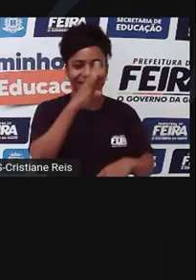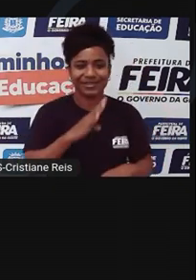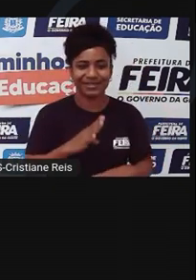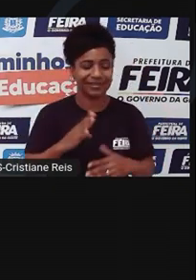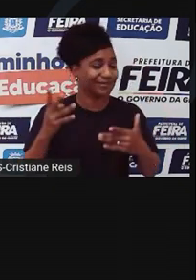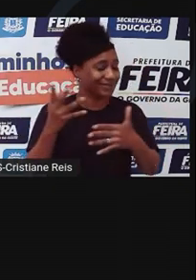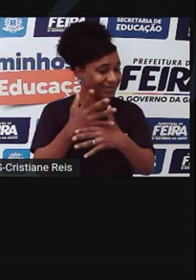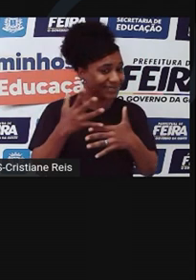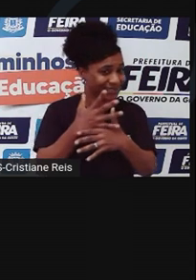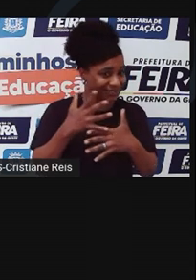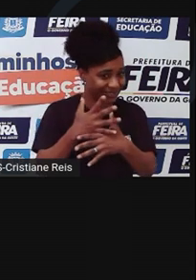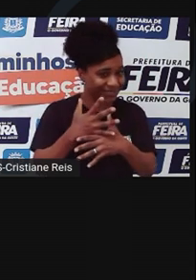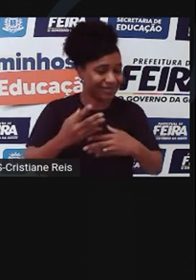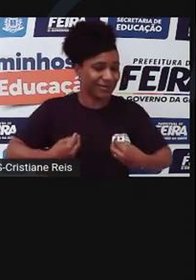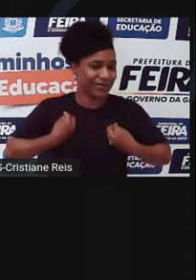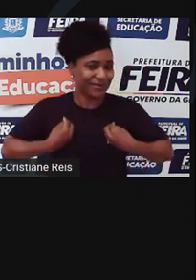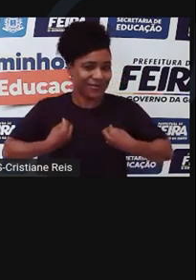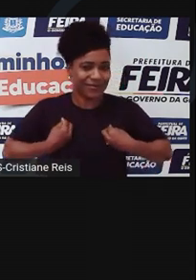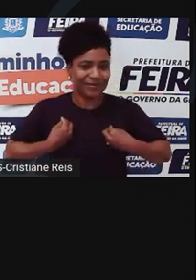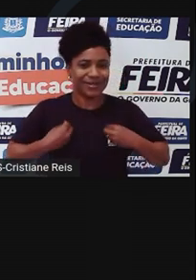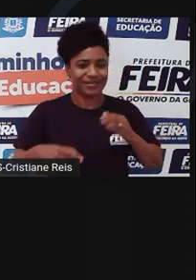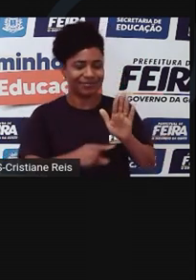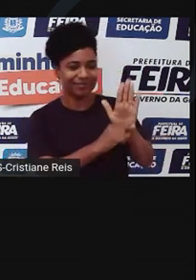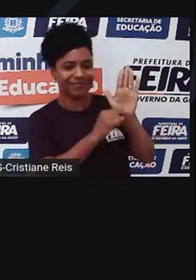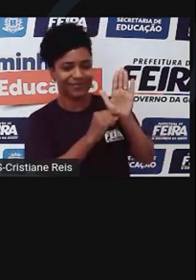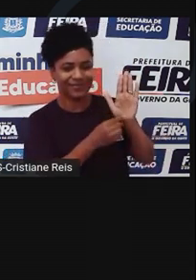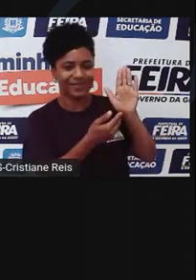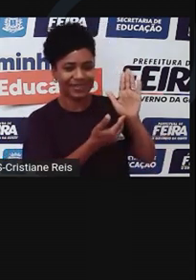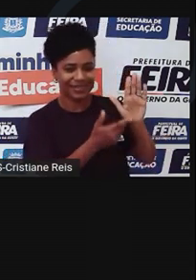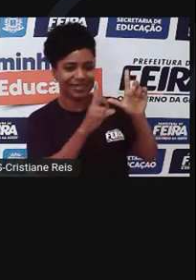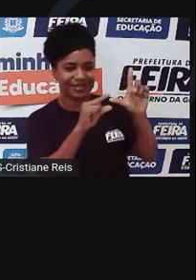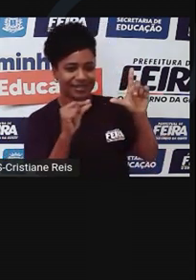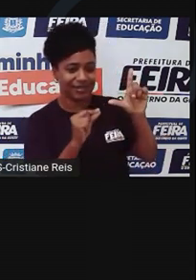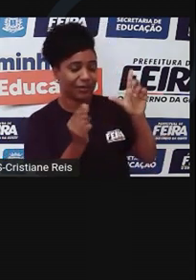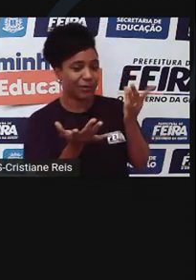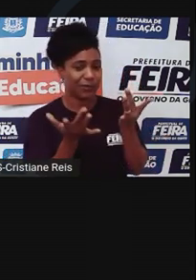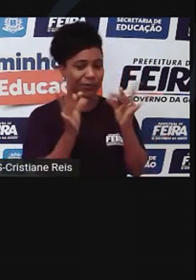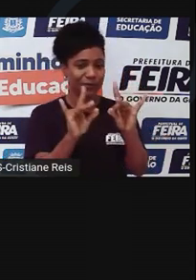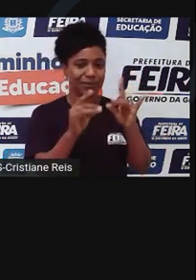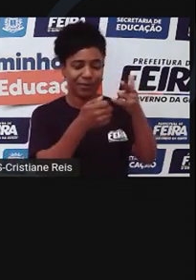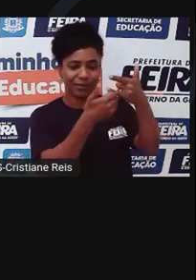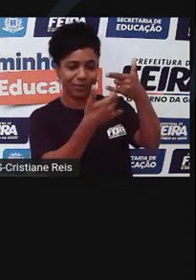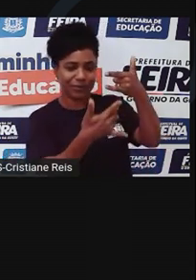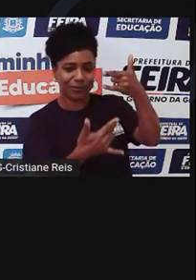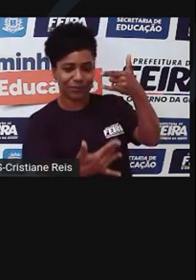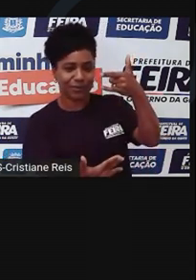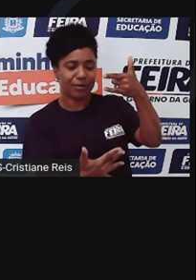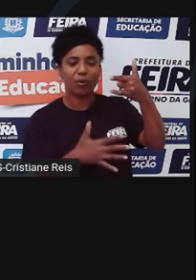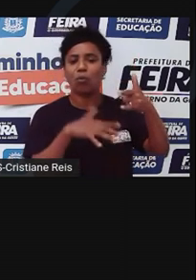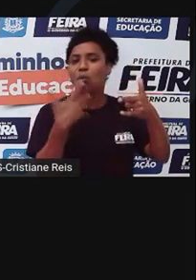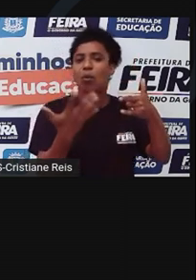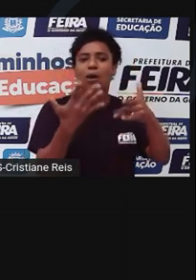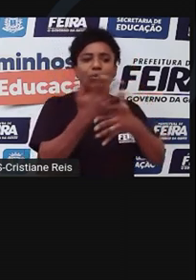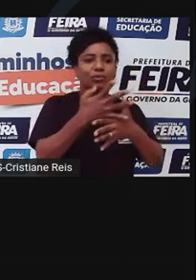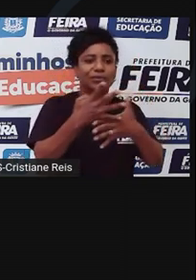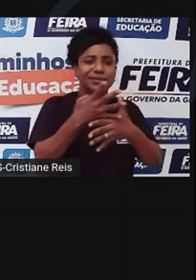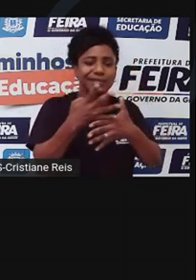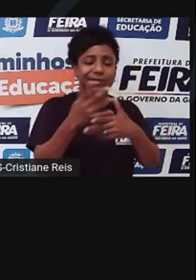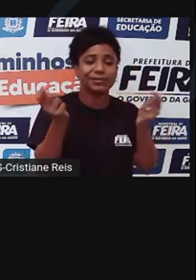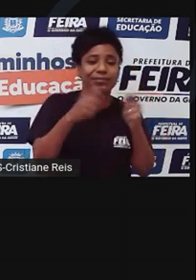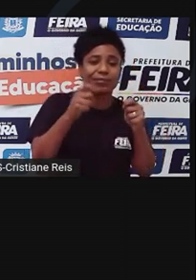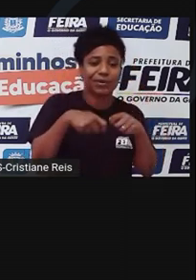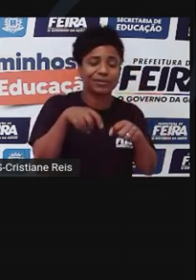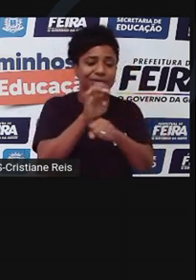o link da rede está disponível na descrição do vídeo e no Card e lá você pode conhecer Quais são as cidades do seu estado